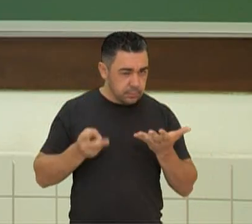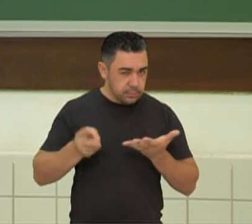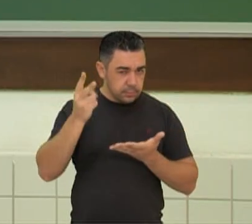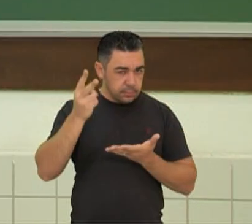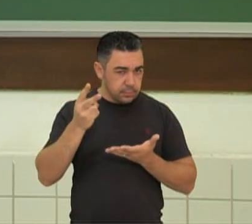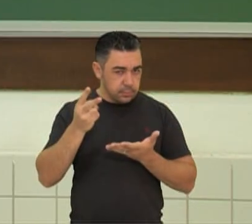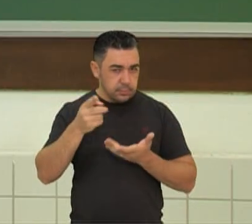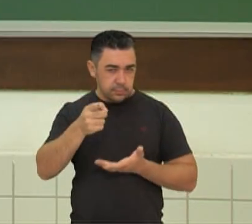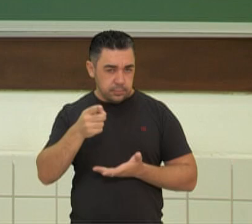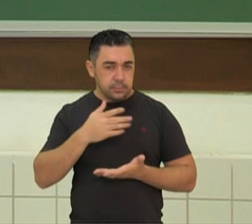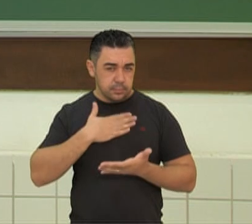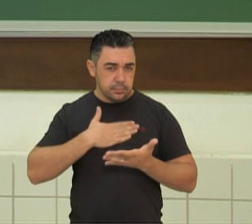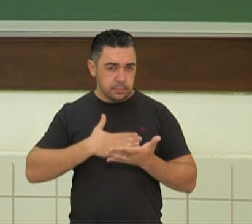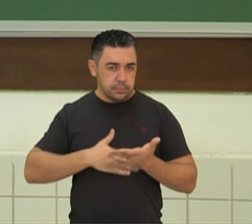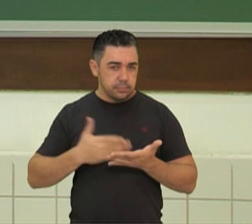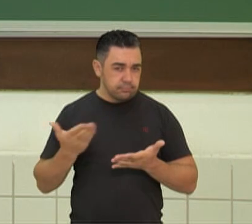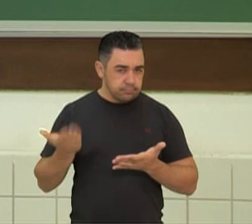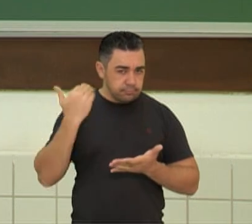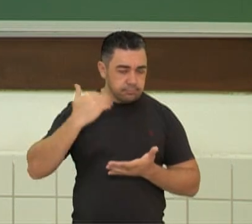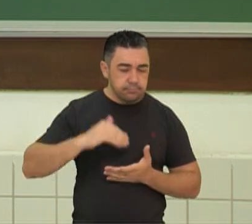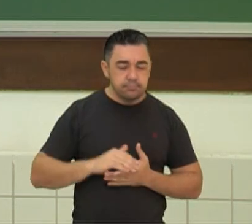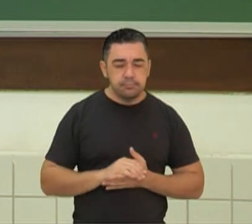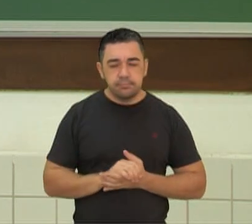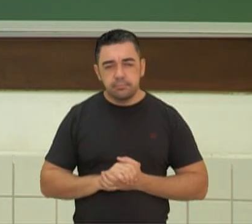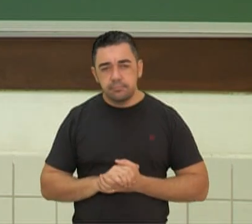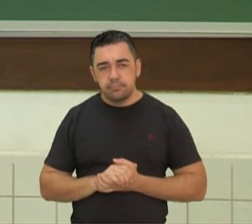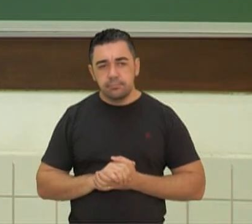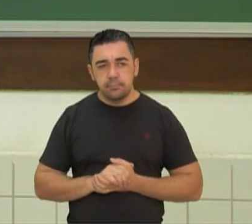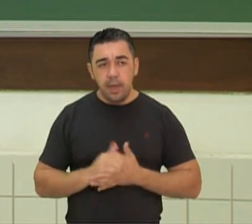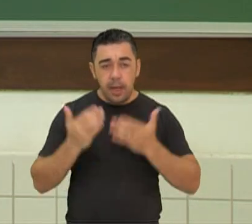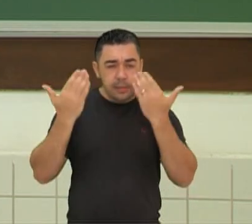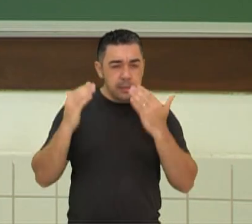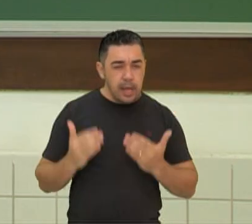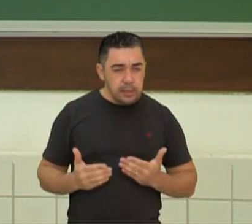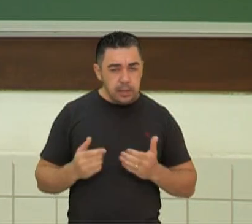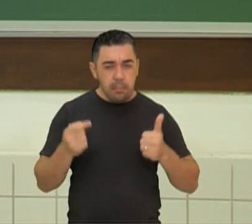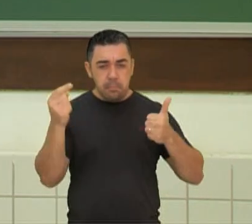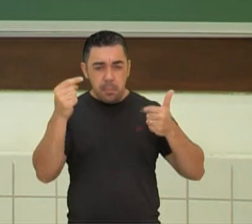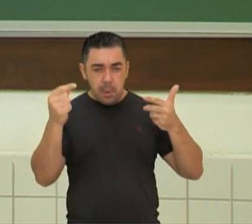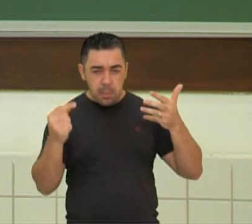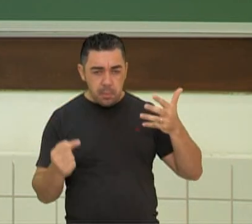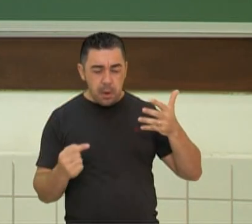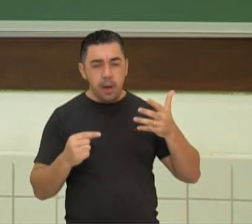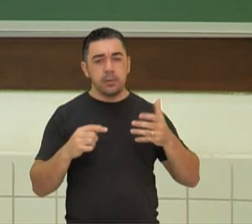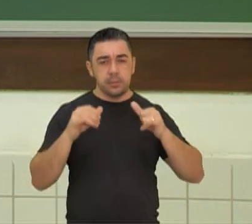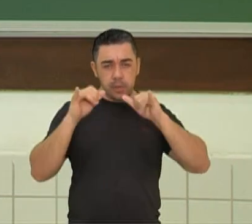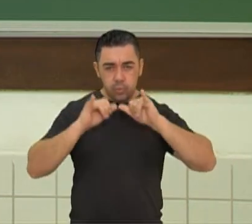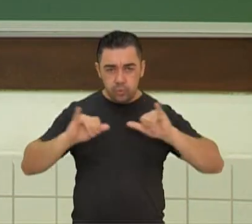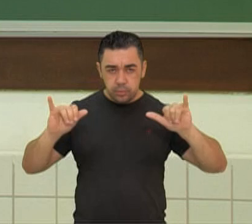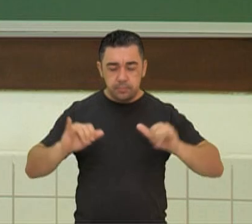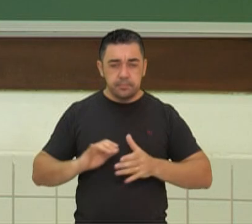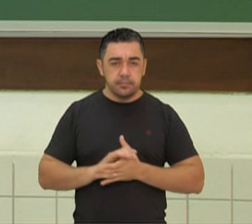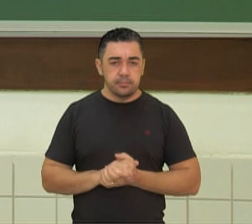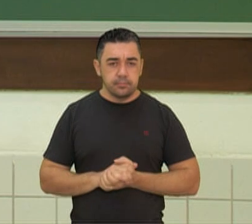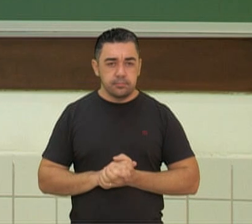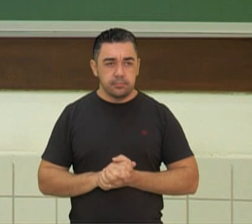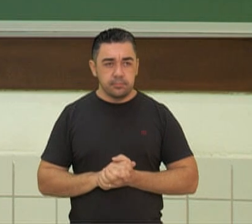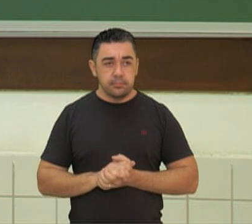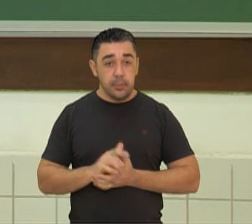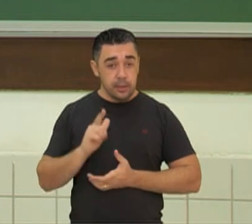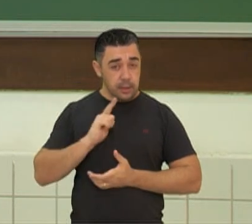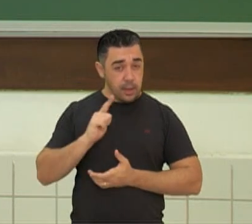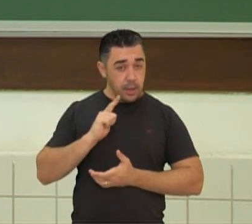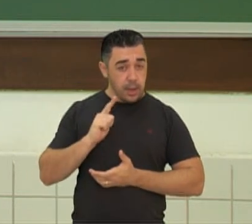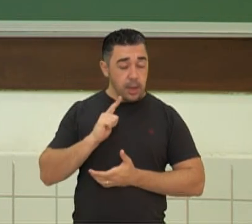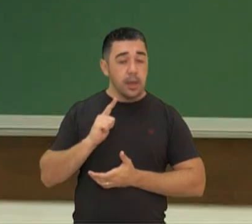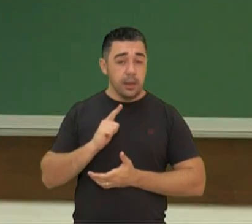continuar. Tranquilo até aqui? Vamos lá. Vamos analisar alguns aspectos dessa notícia? Opa, temos a nossa